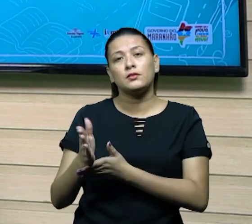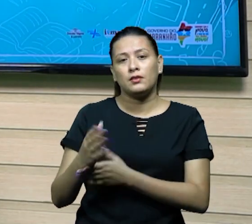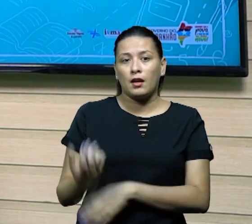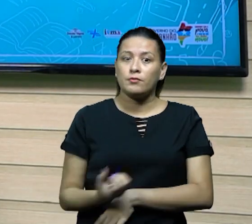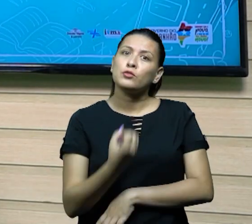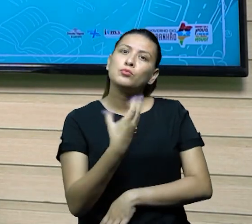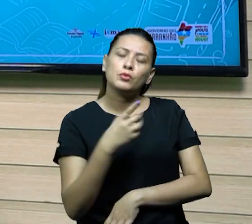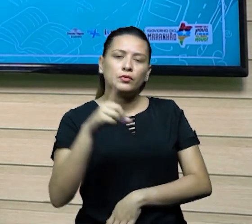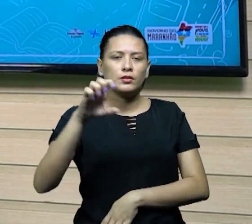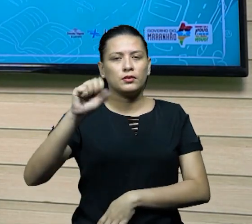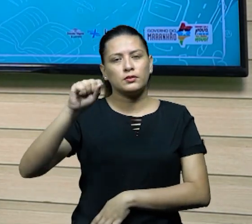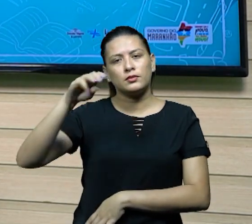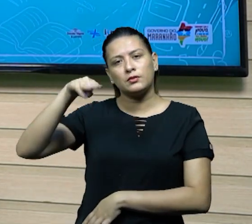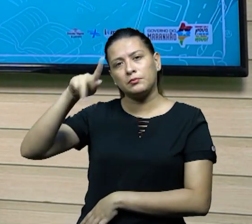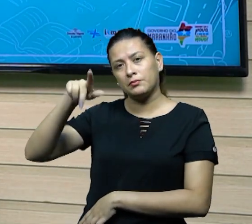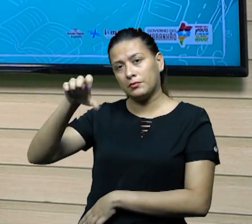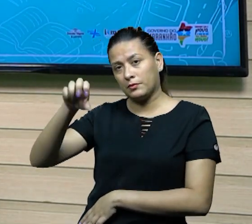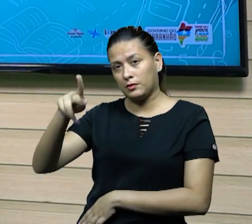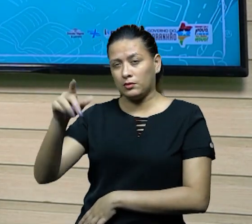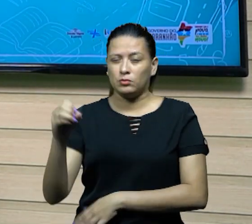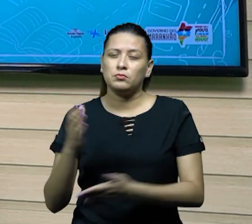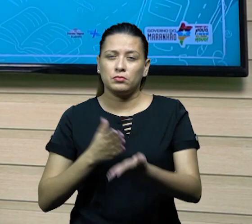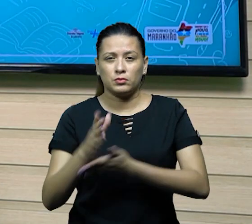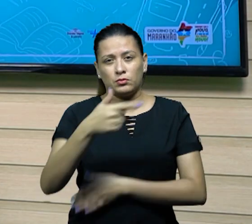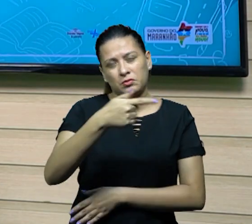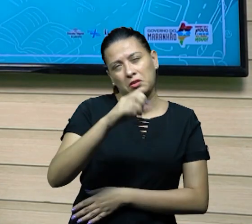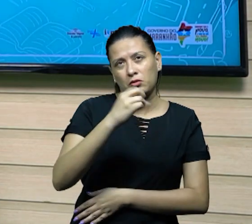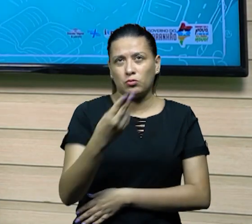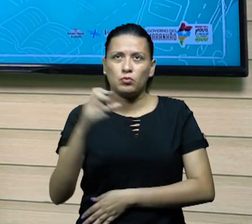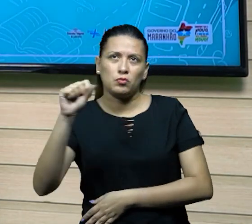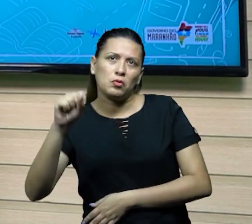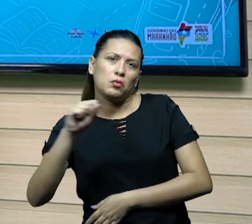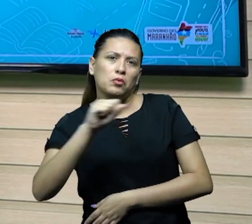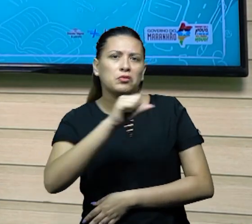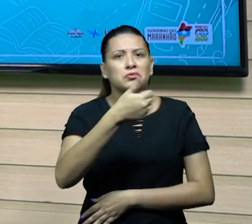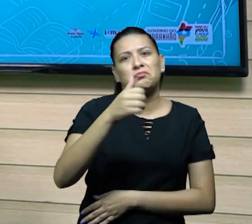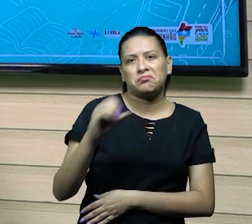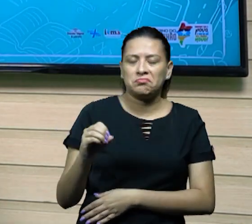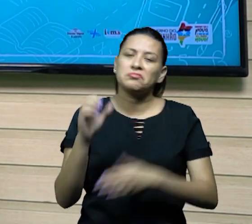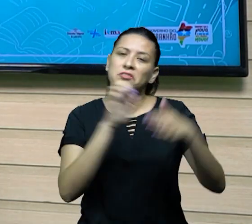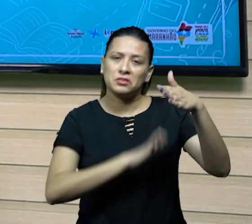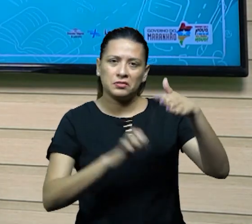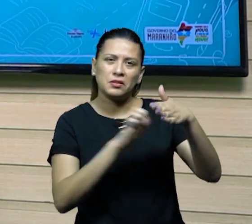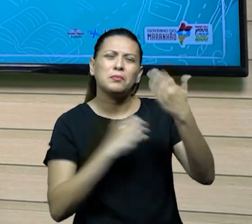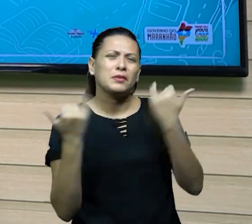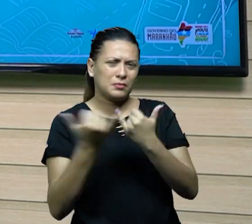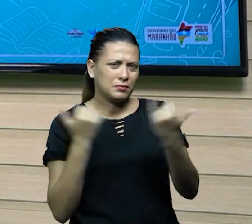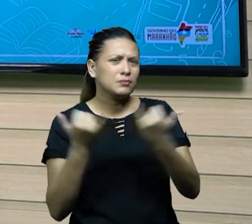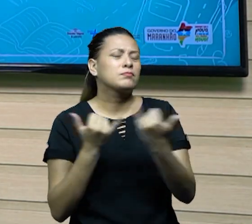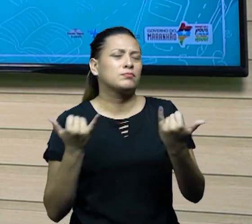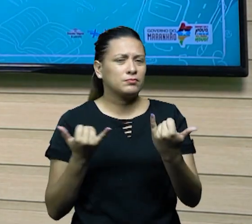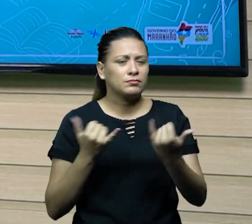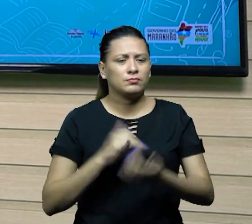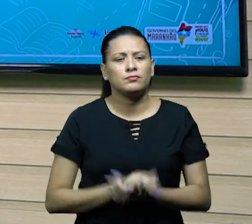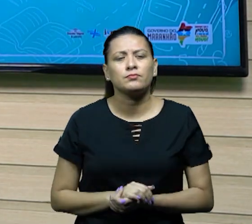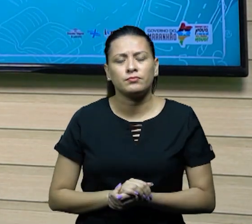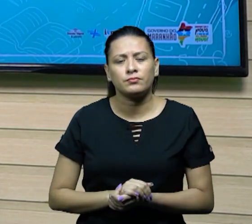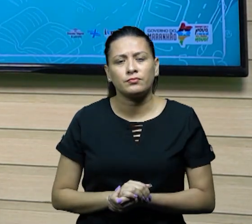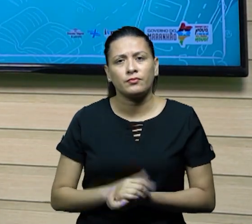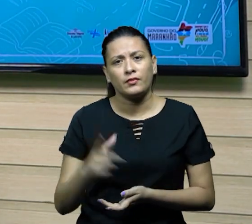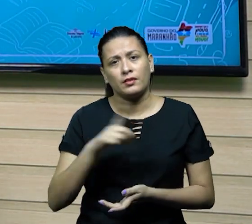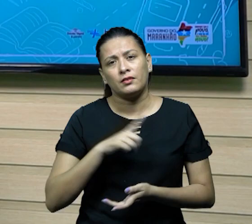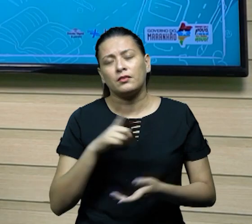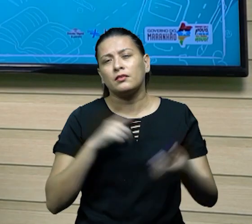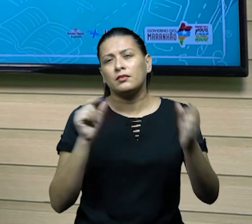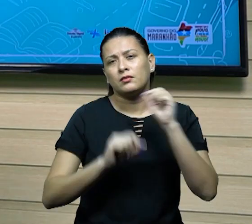na escola, eu passei direto, eu passei com 7, 8, 9, 10. Na empresa é como se fosse algo similar. Tanto é